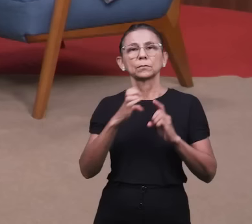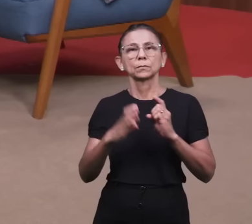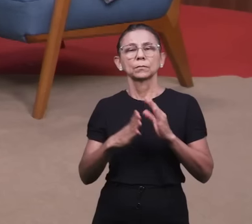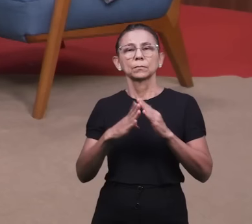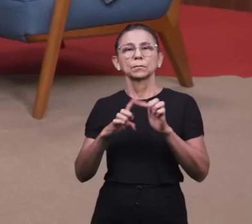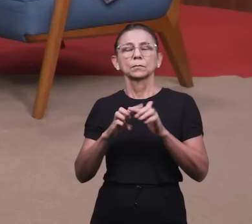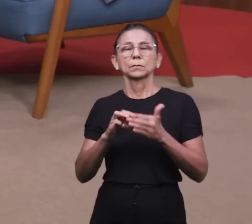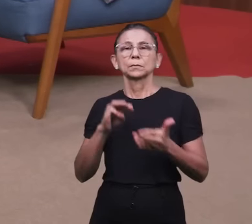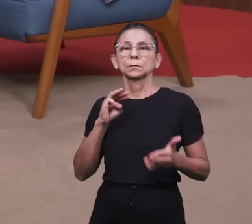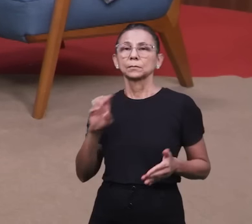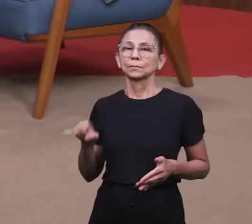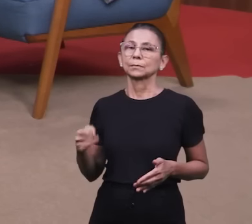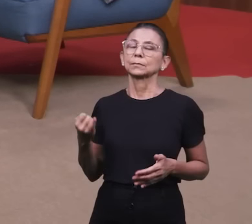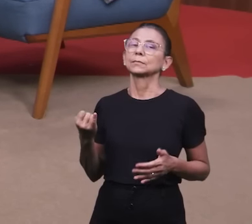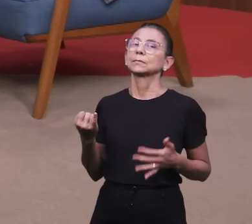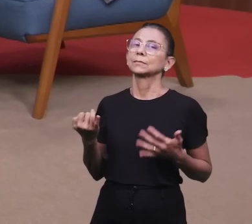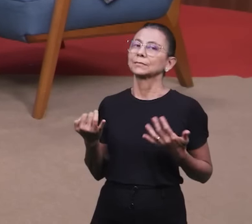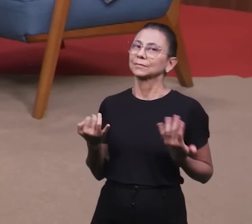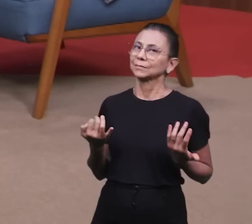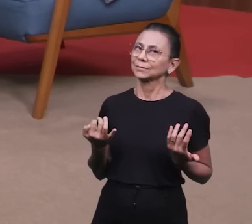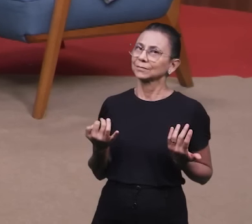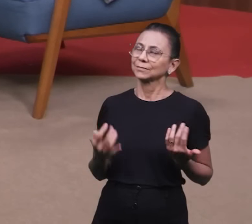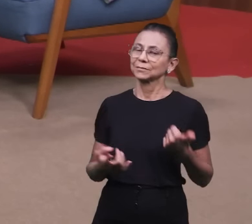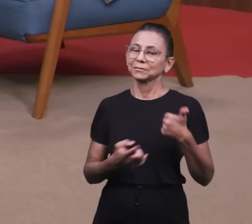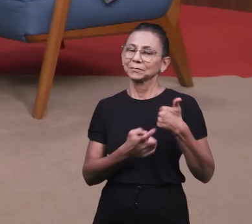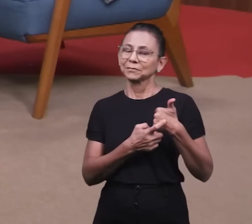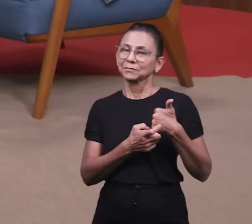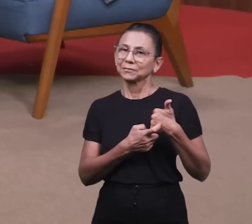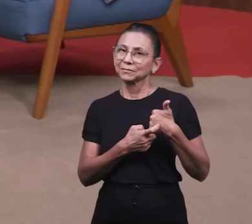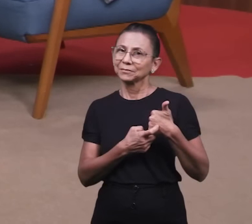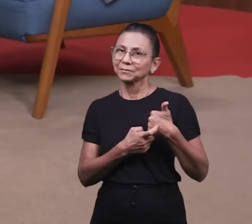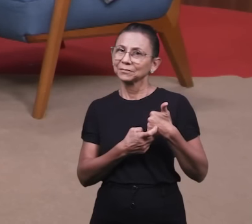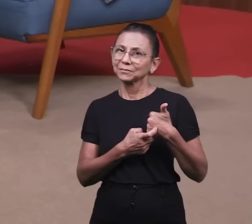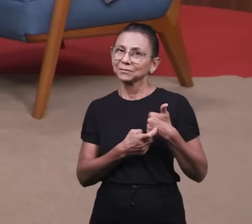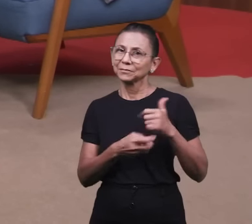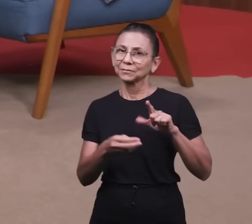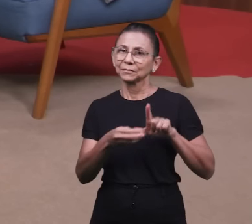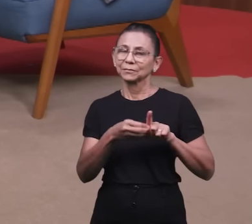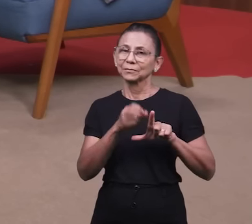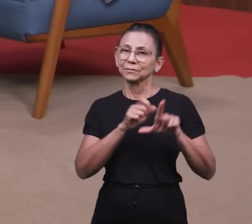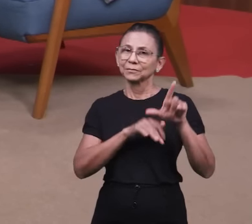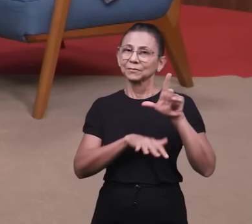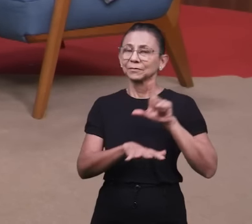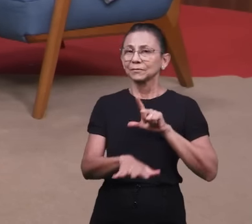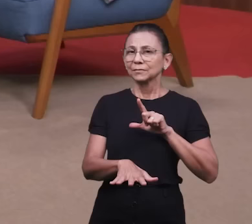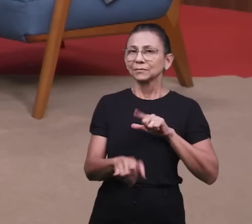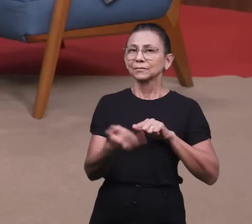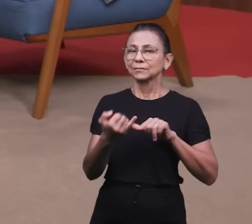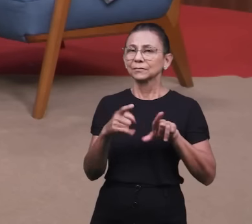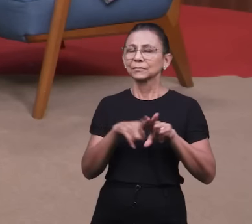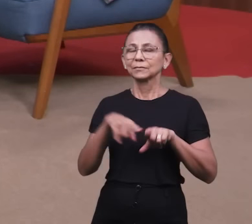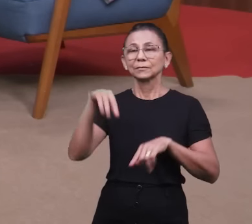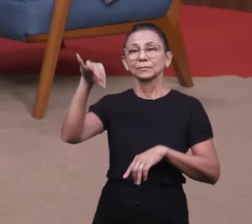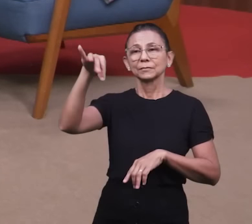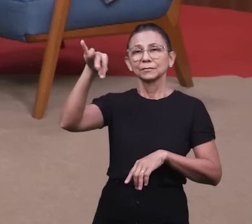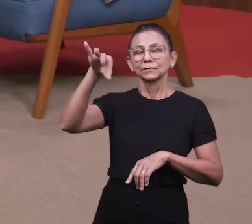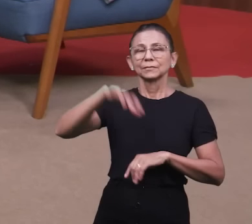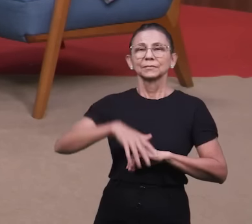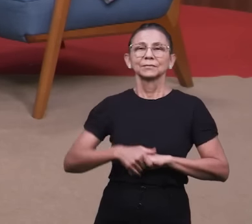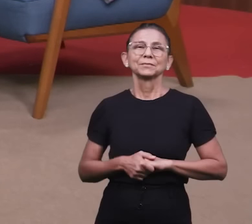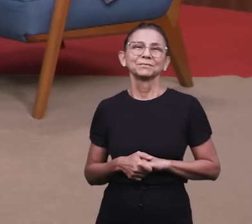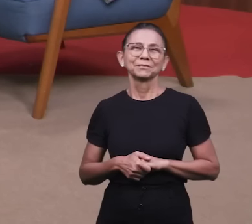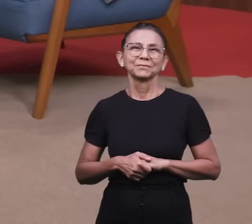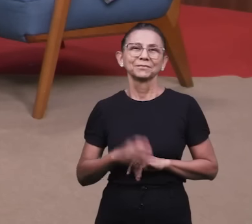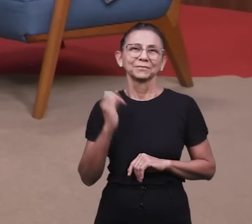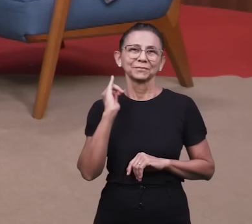dominical da igreja que está Maranata e aproveita não se esquece de curtir o vídeo e de compartilhar os nossos conteúdos aproveita também aciona o Sininho